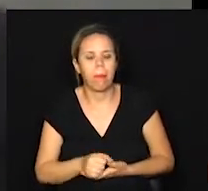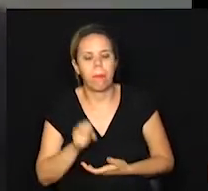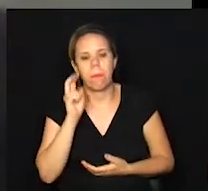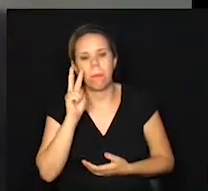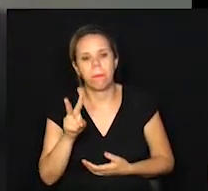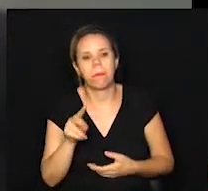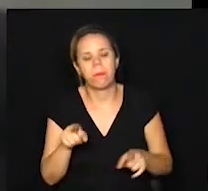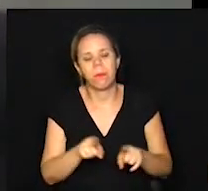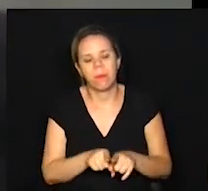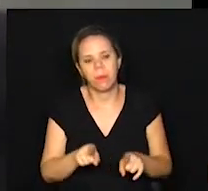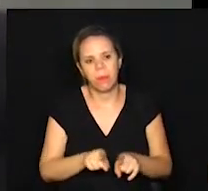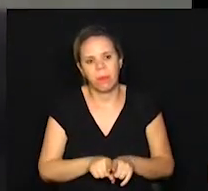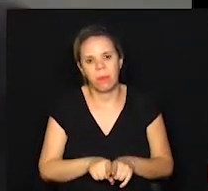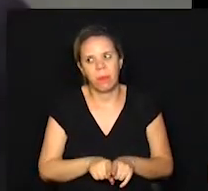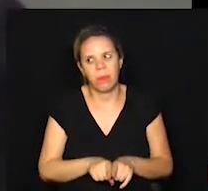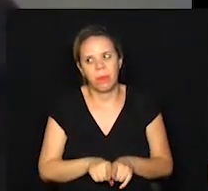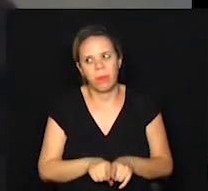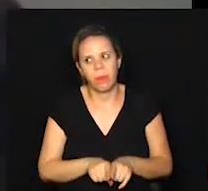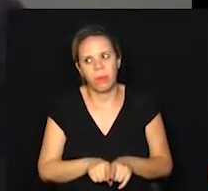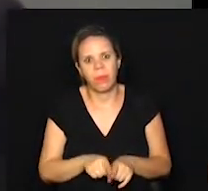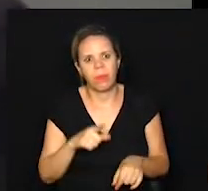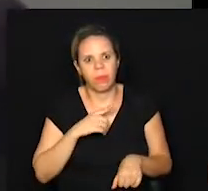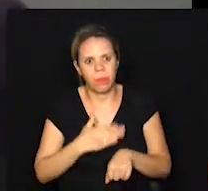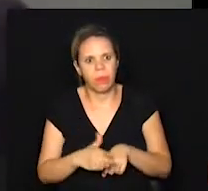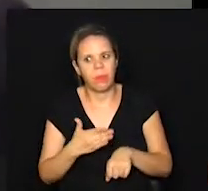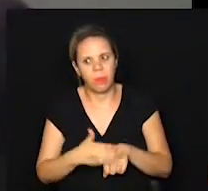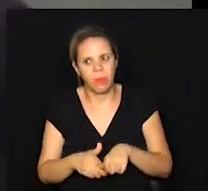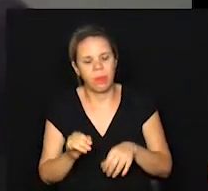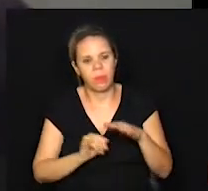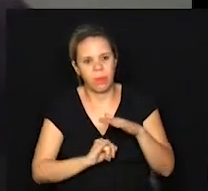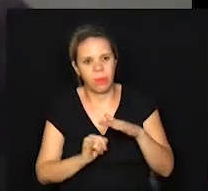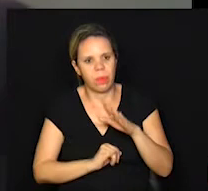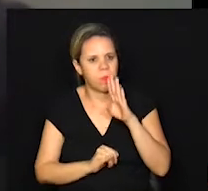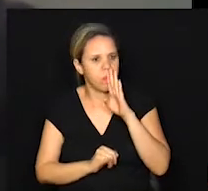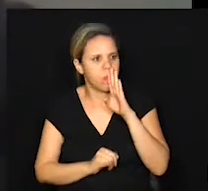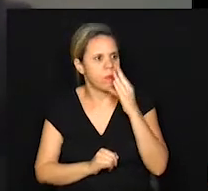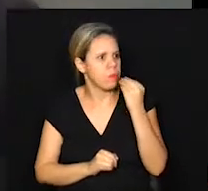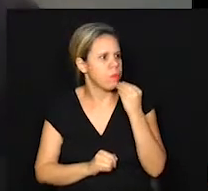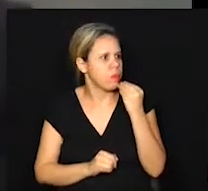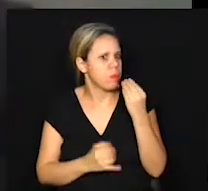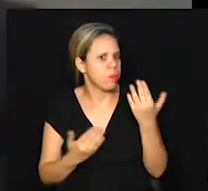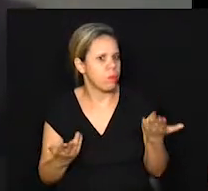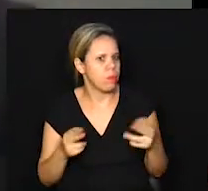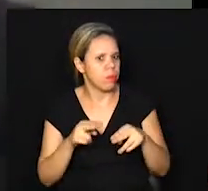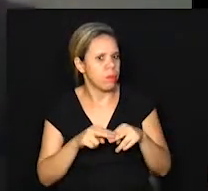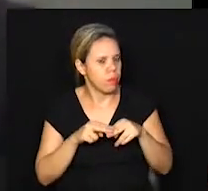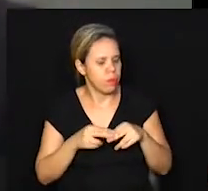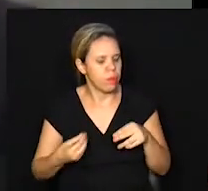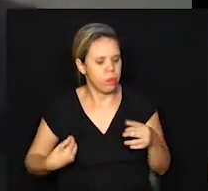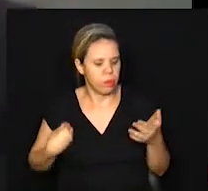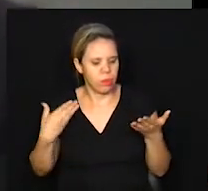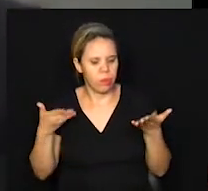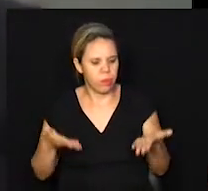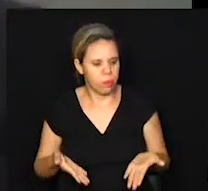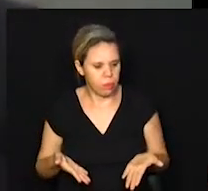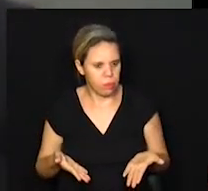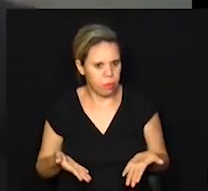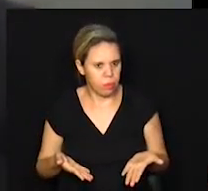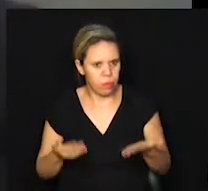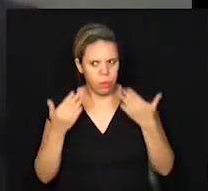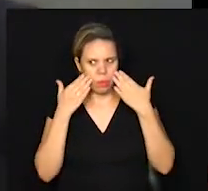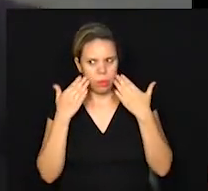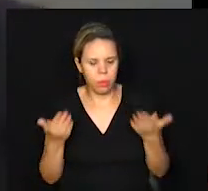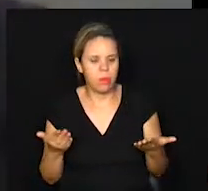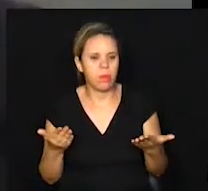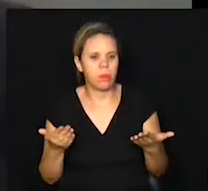do caso dele, há uma prática da instituição de silenciar e abafar. Por isso que a gente está aqui, por isso que a gente vem a público